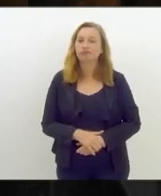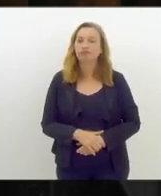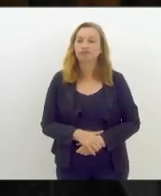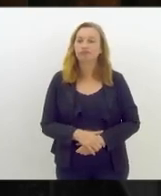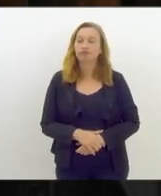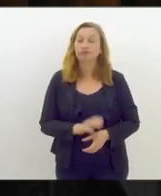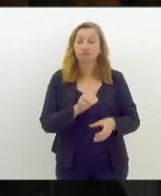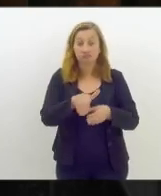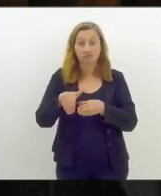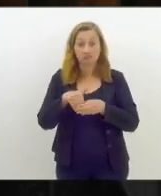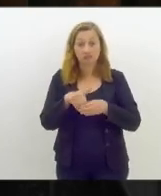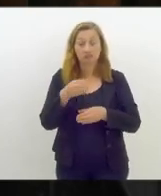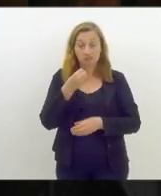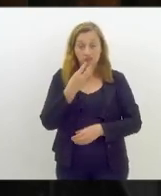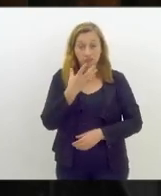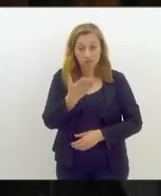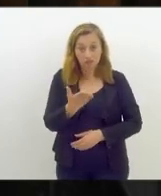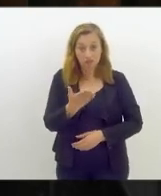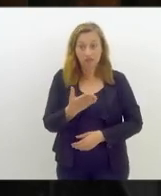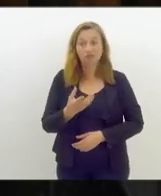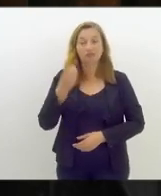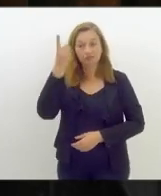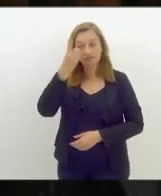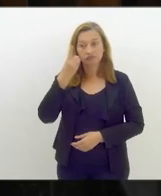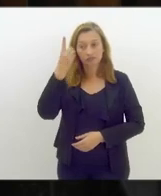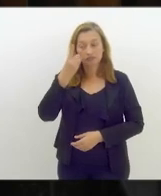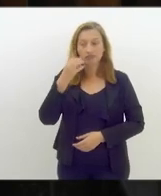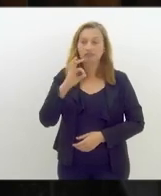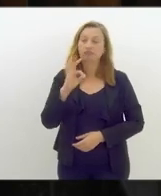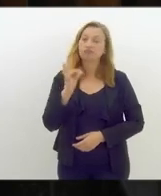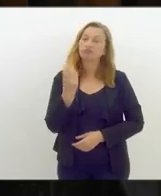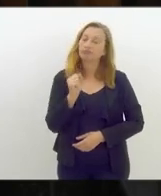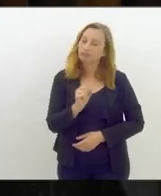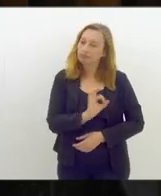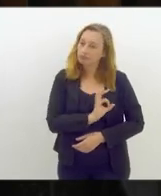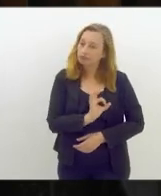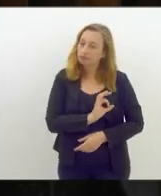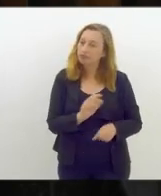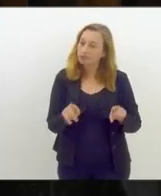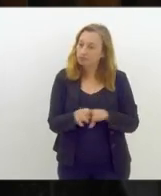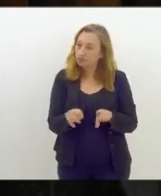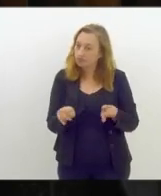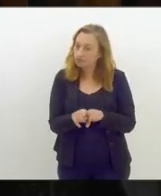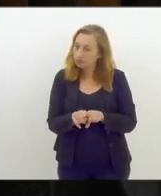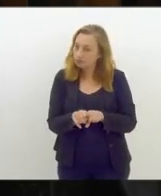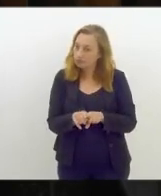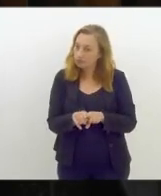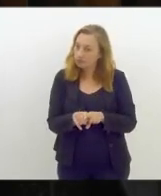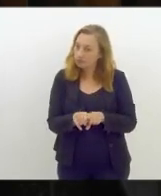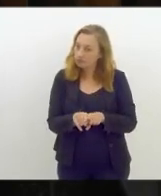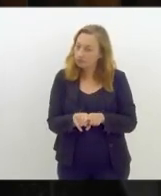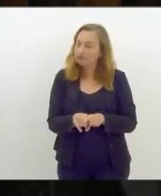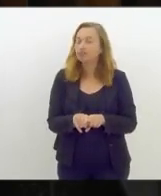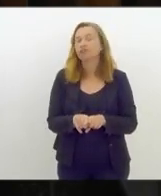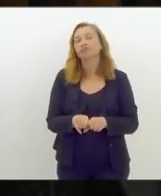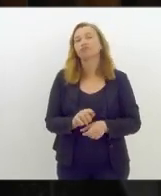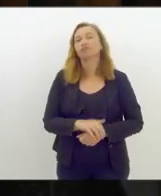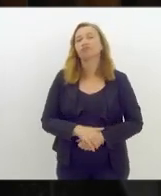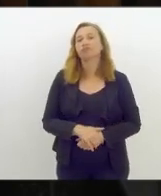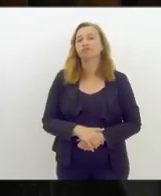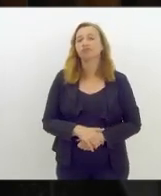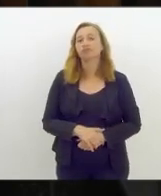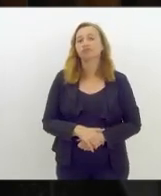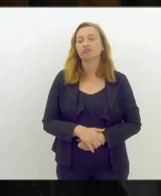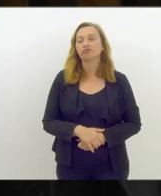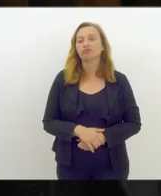expressiva votação, e a deputada Marta Rocha também pela sua expressiva votação,